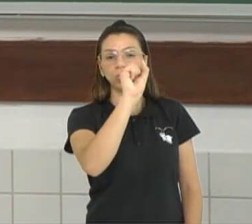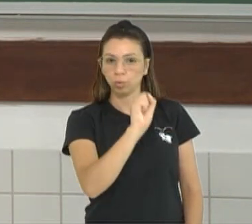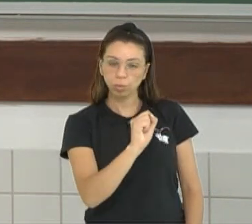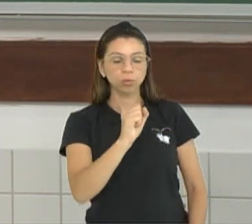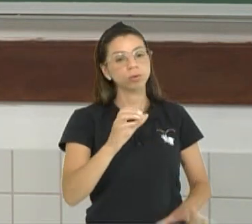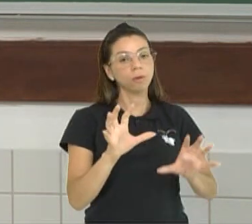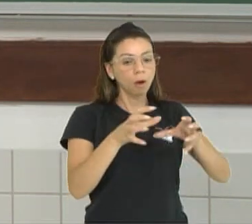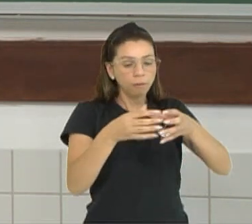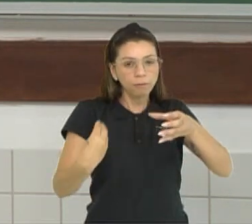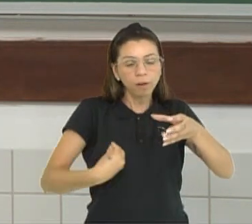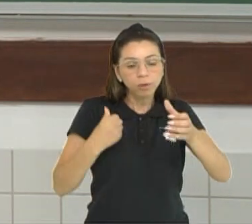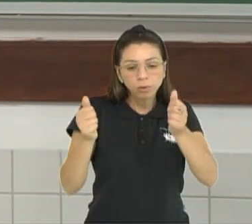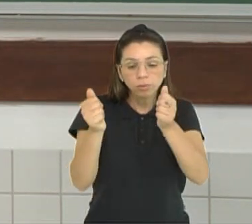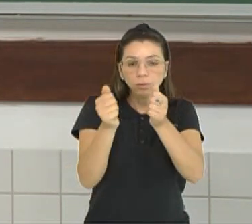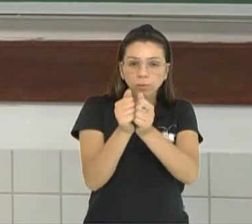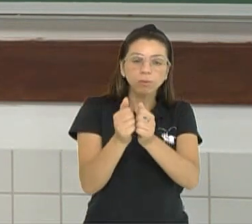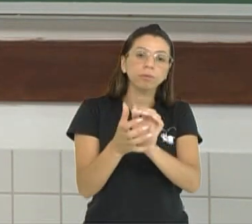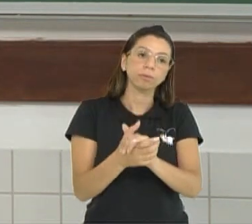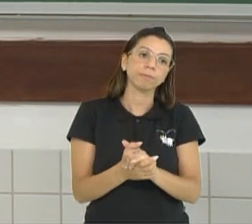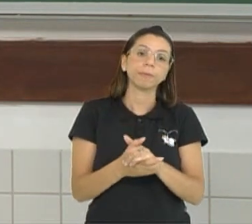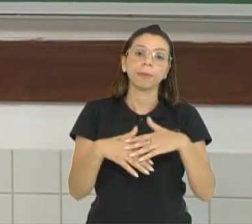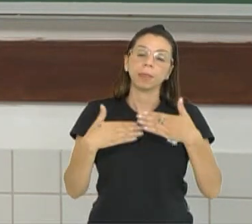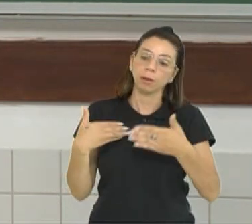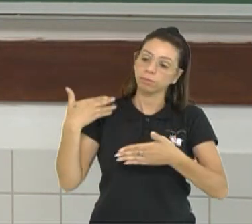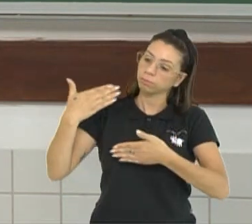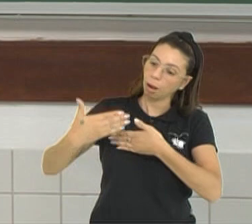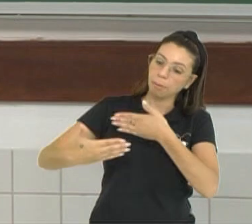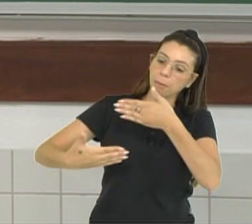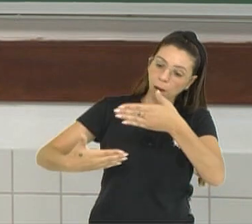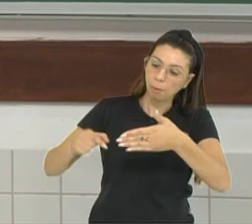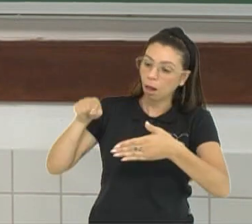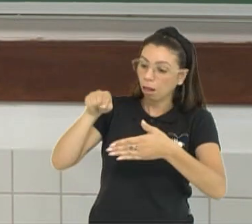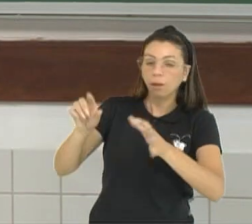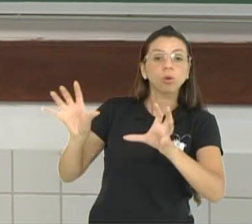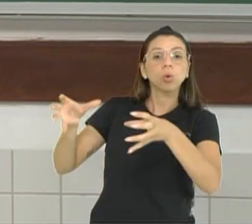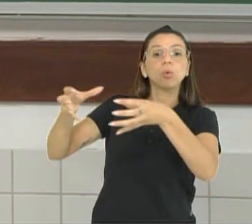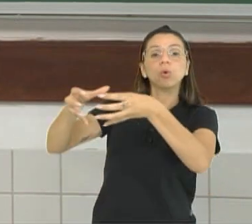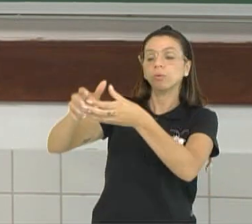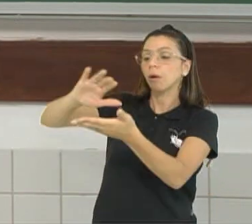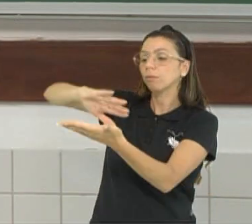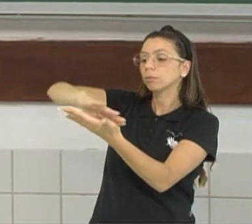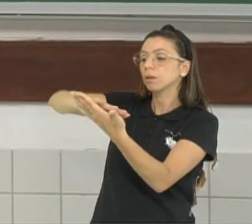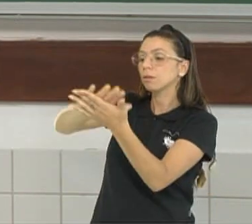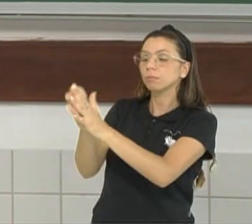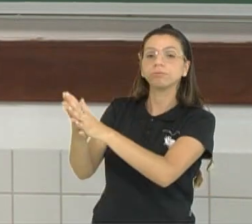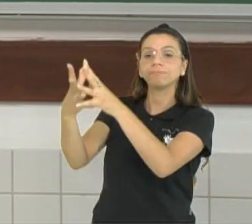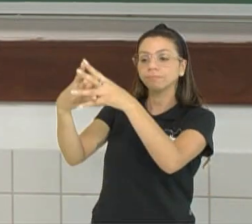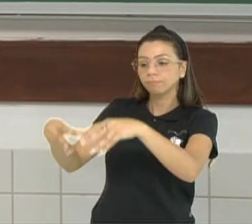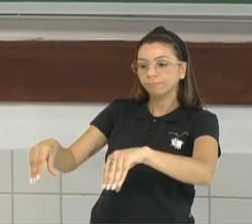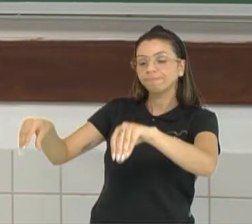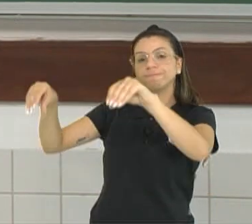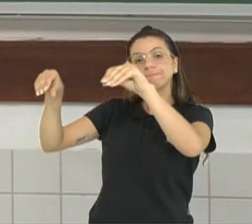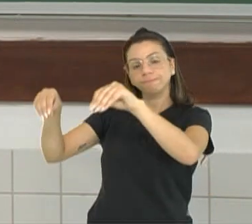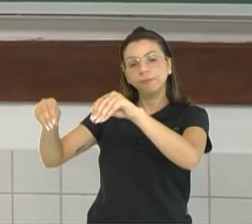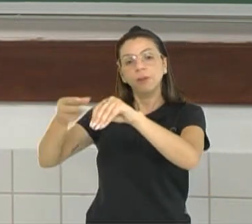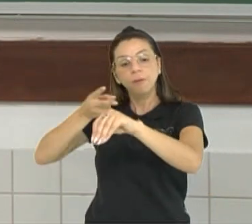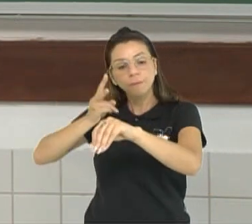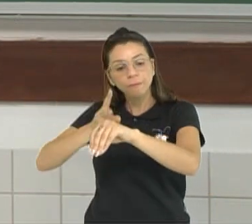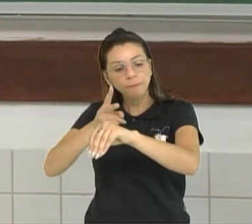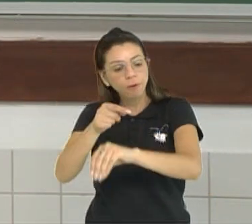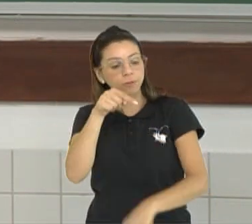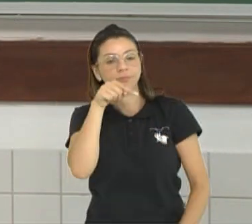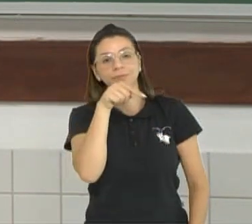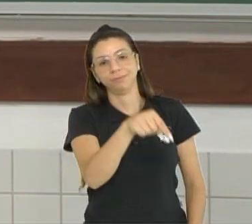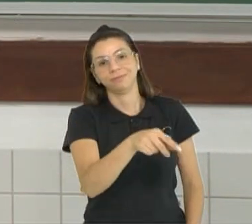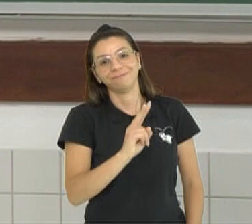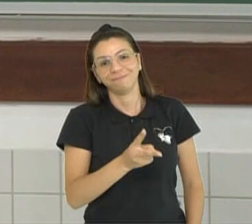de evolução, o Homo habilis, ele vai ser extinto e vai dar, a sua vez, unicamente ao